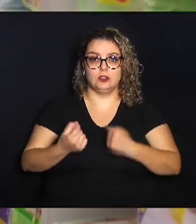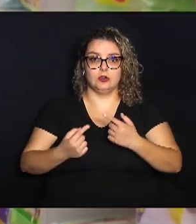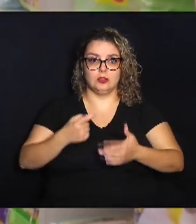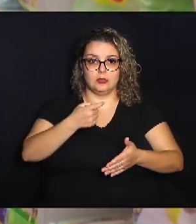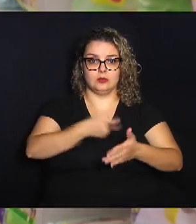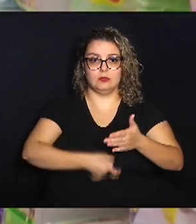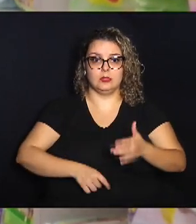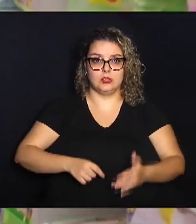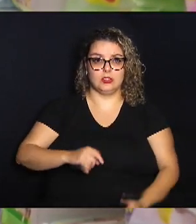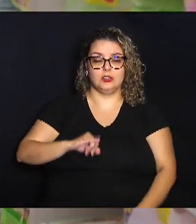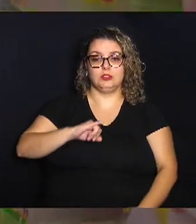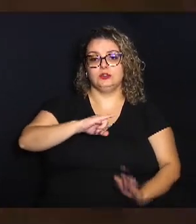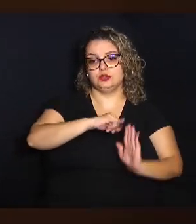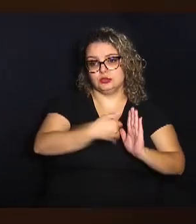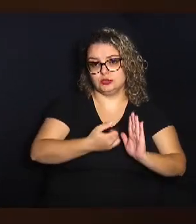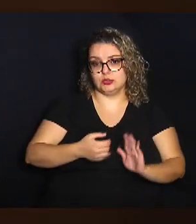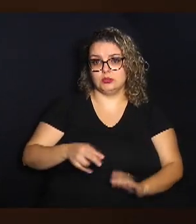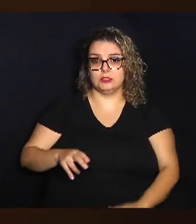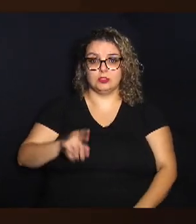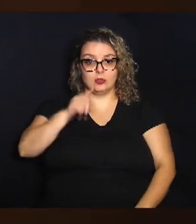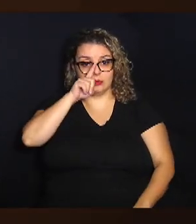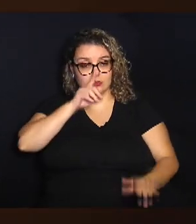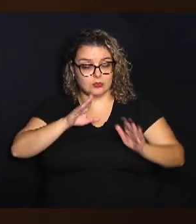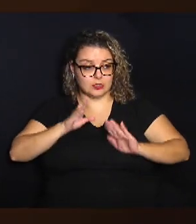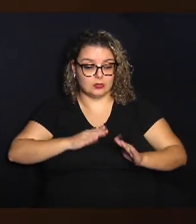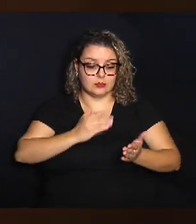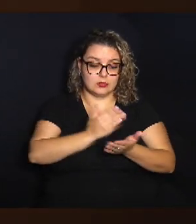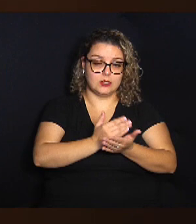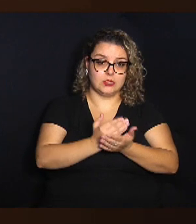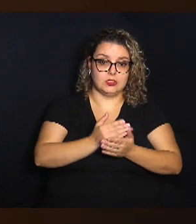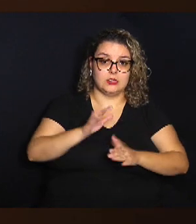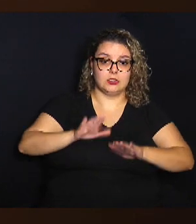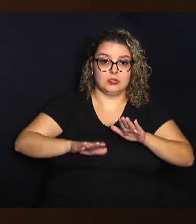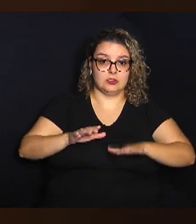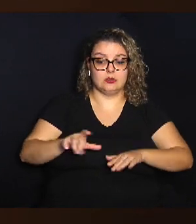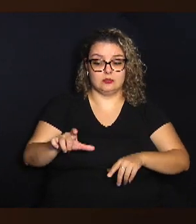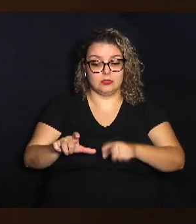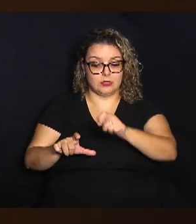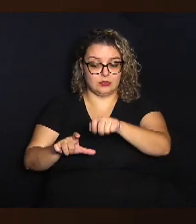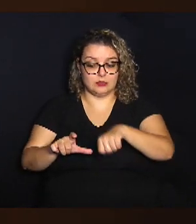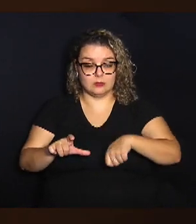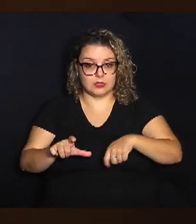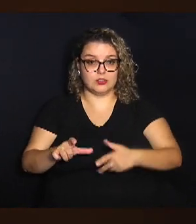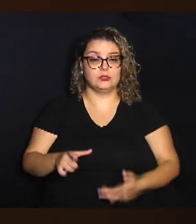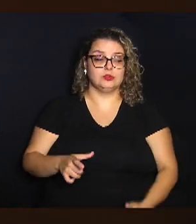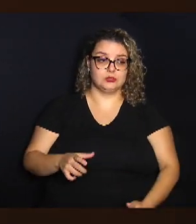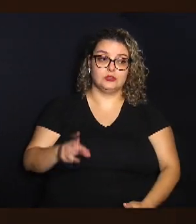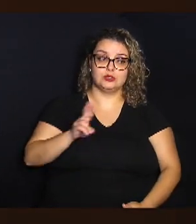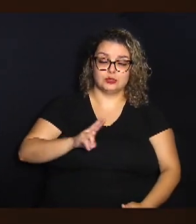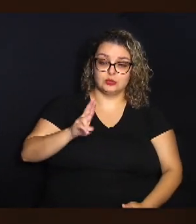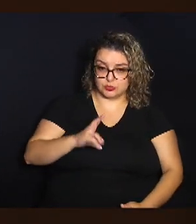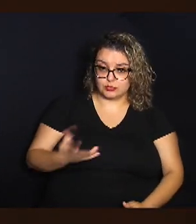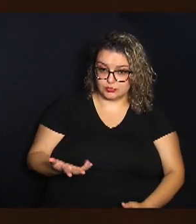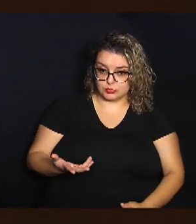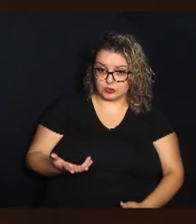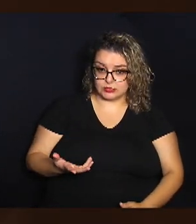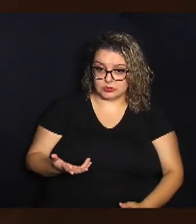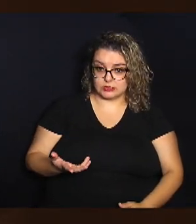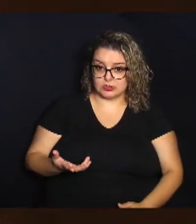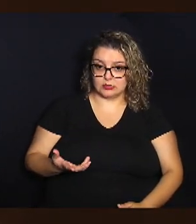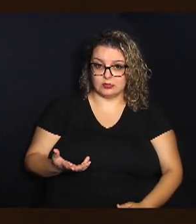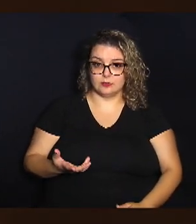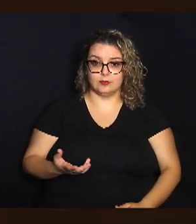de juros. Então tomar cuidado na hora de parcelar, dependendo da maquininha de cartão que você utiliza, ela